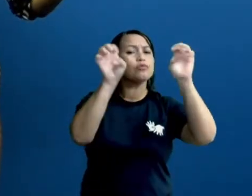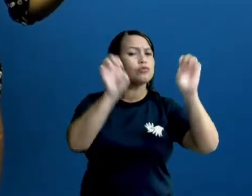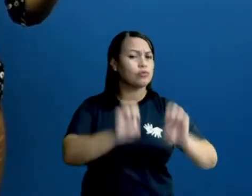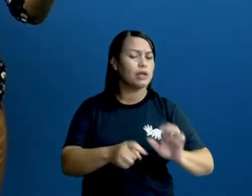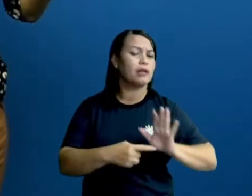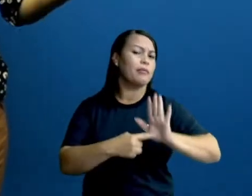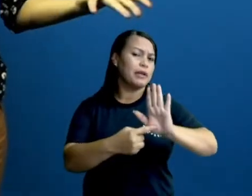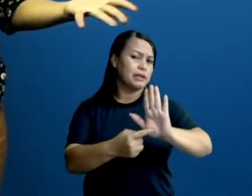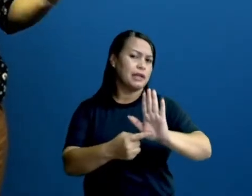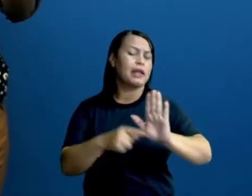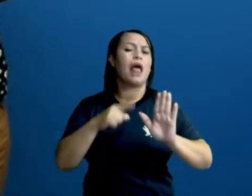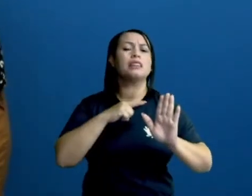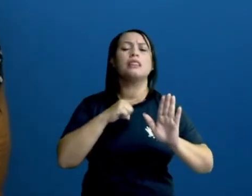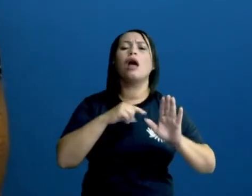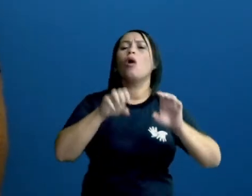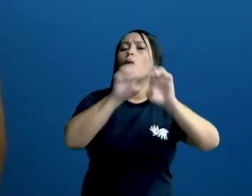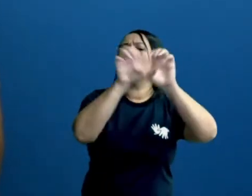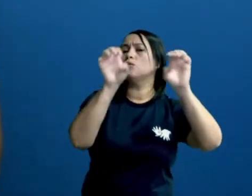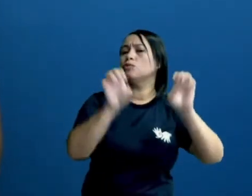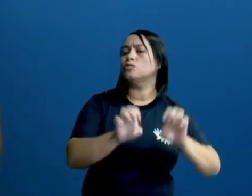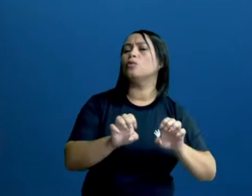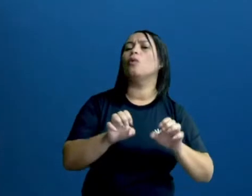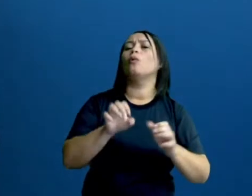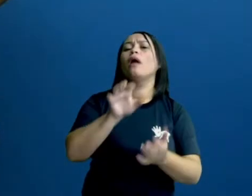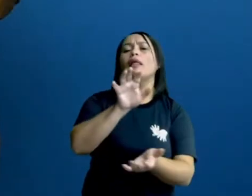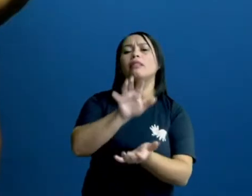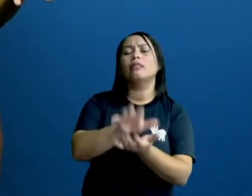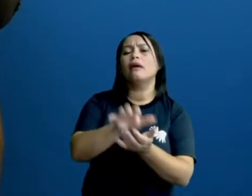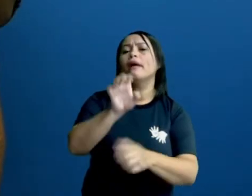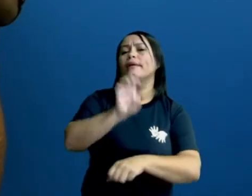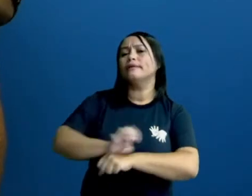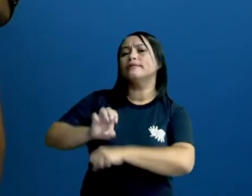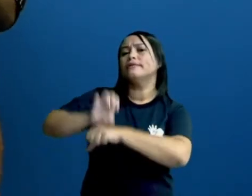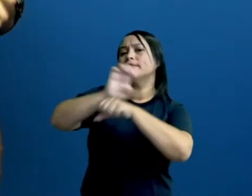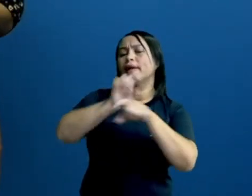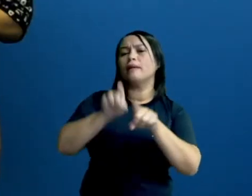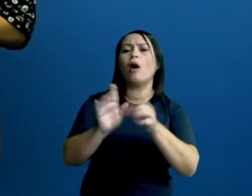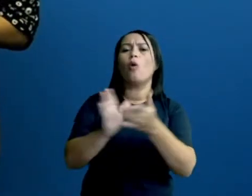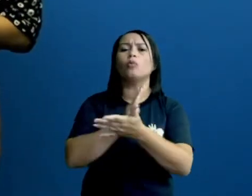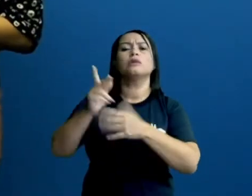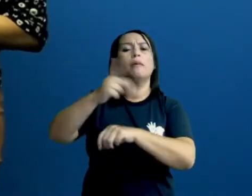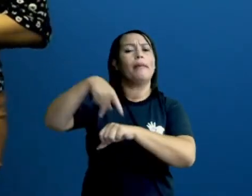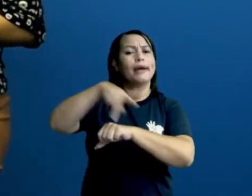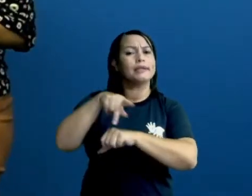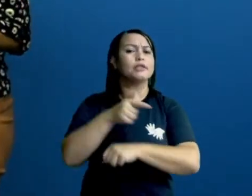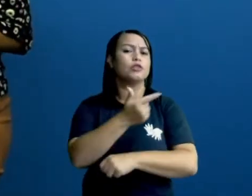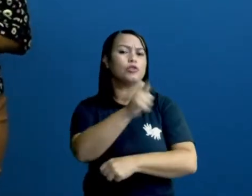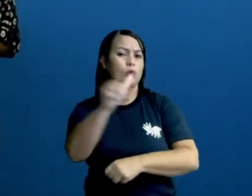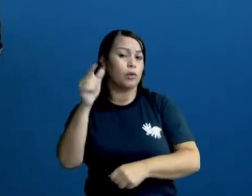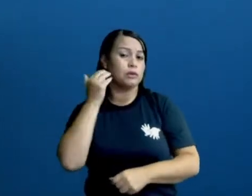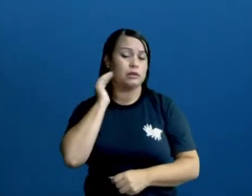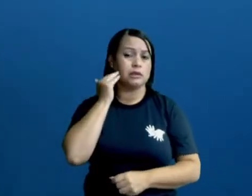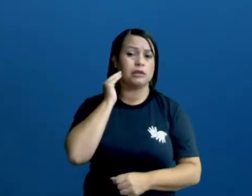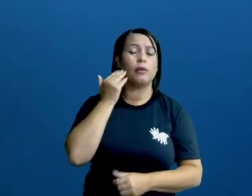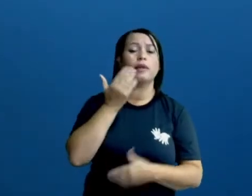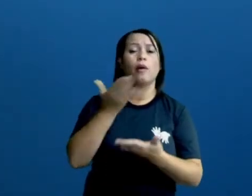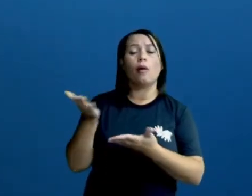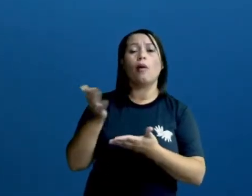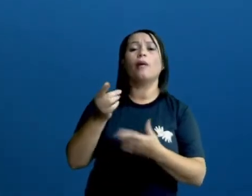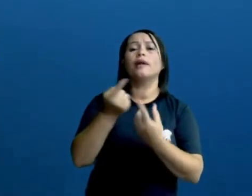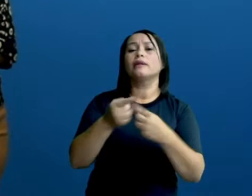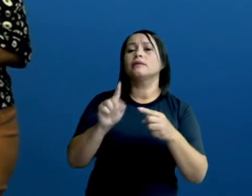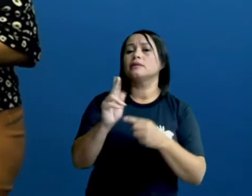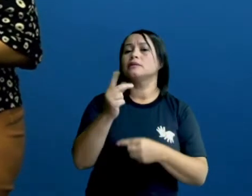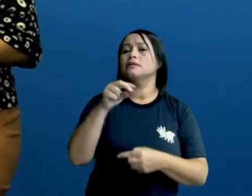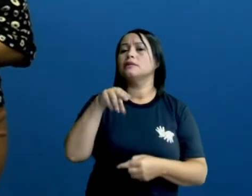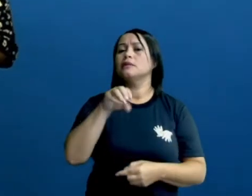De clubes tem uma estrutura, de estados outra, de países outras, é isso que eu estou querendo dizer. Então, nesse hino,